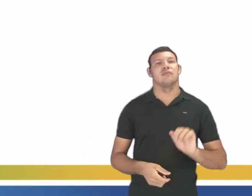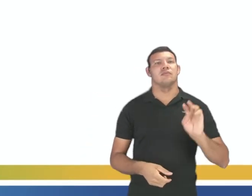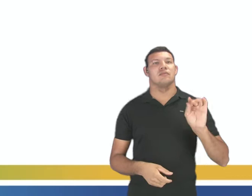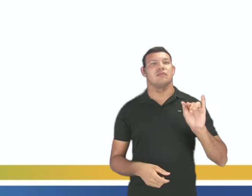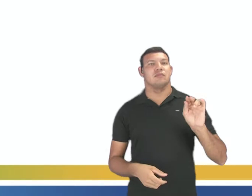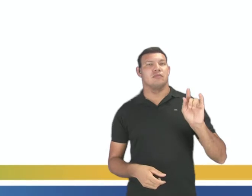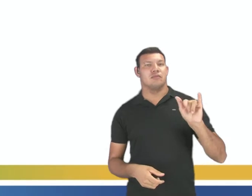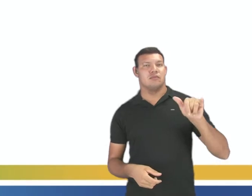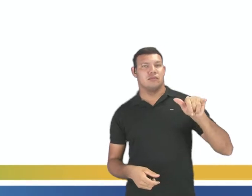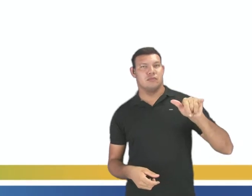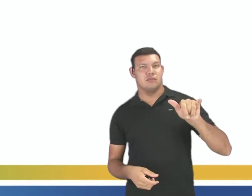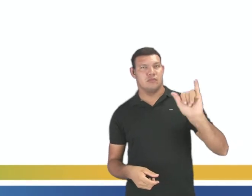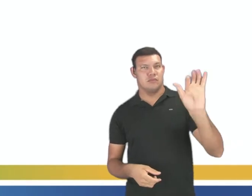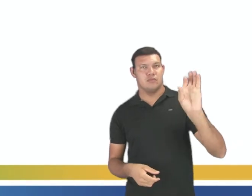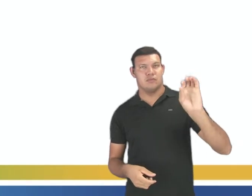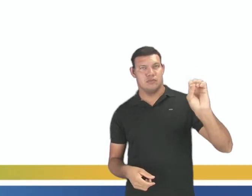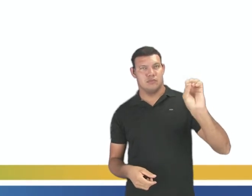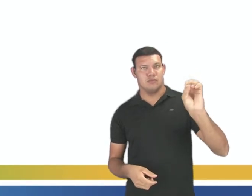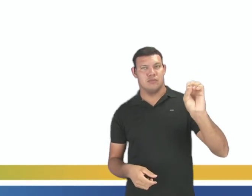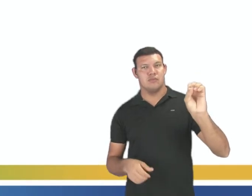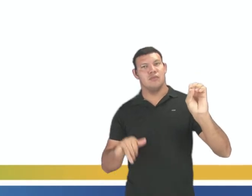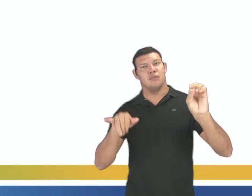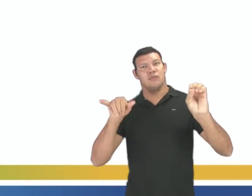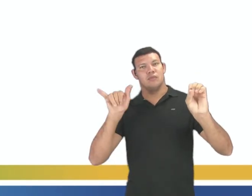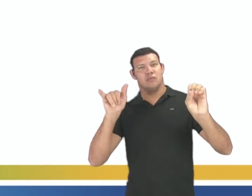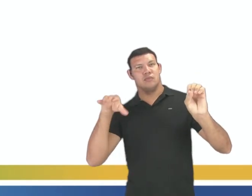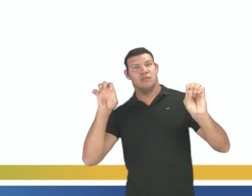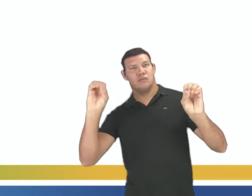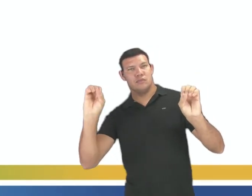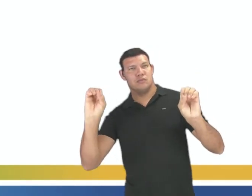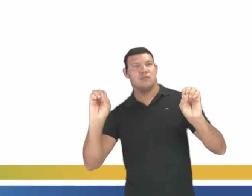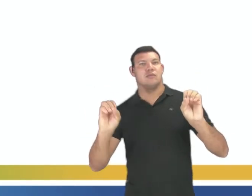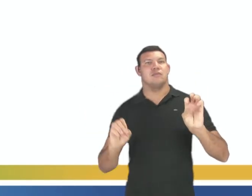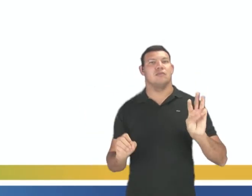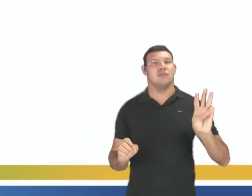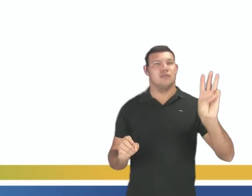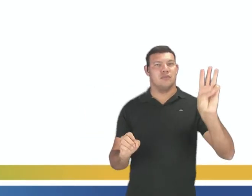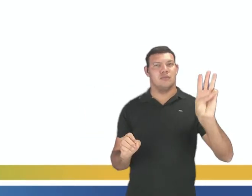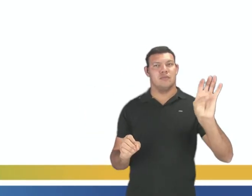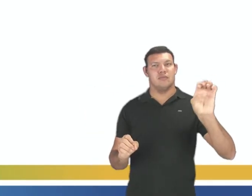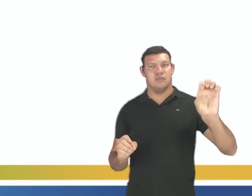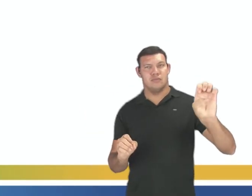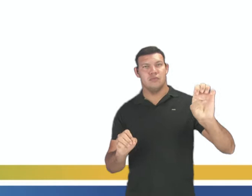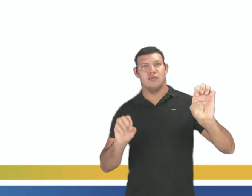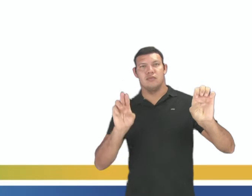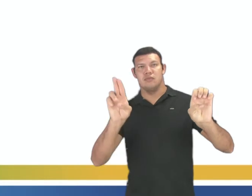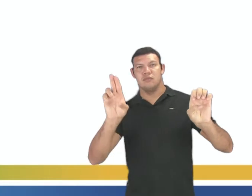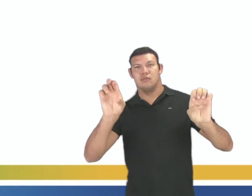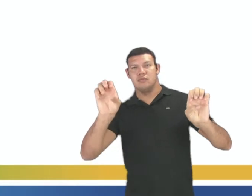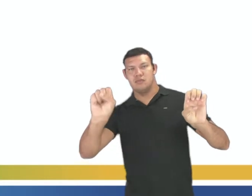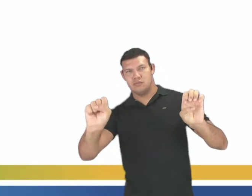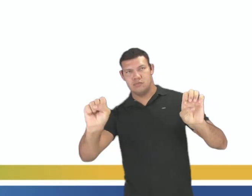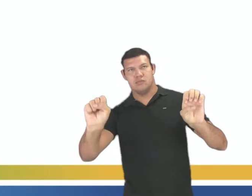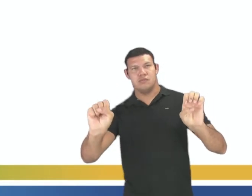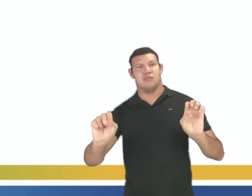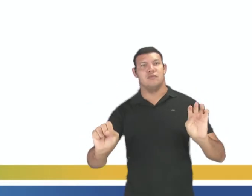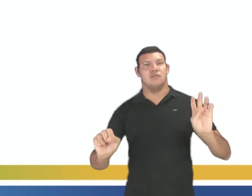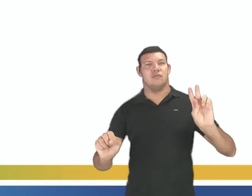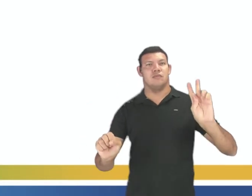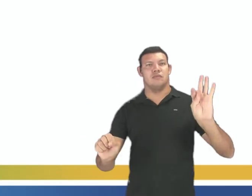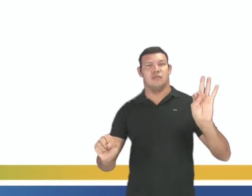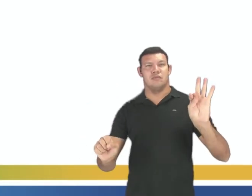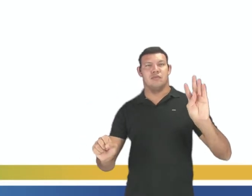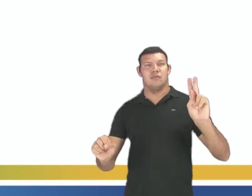we, us, they, them, ok? Então, para cada pronome subject, a gente tem